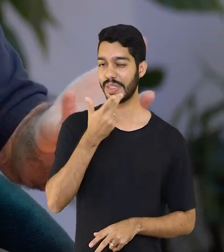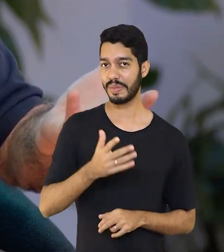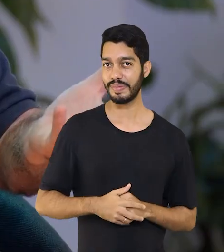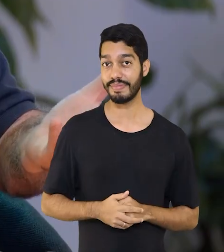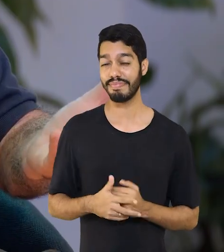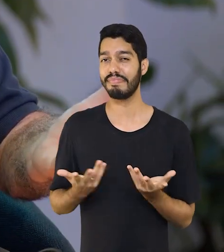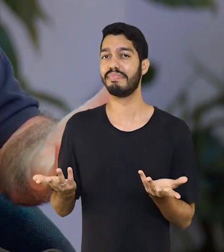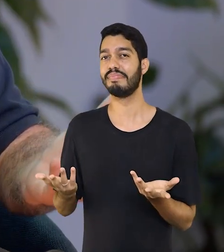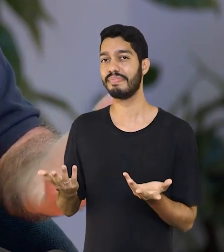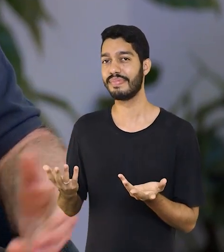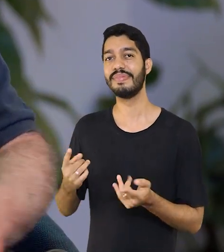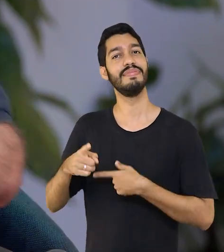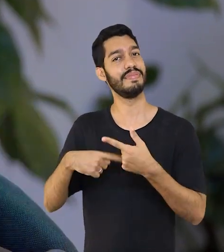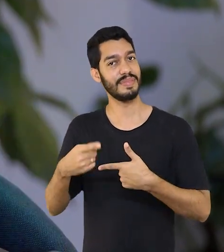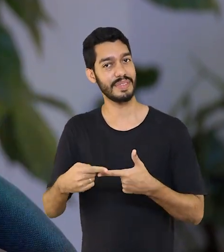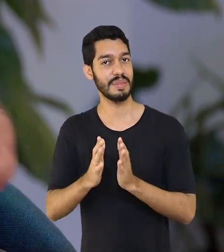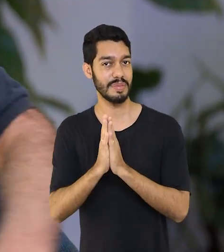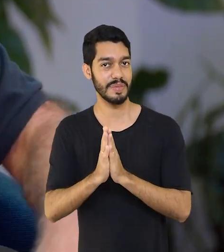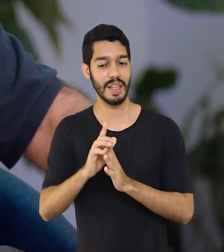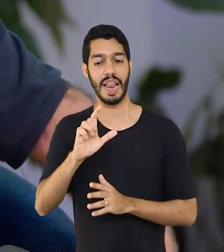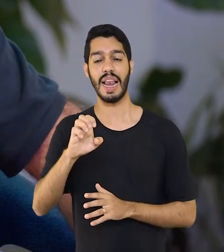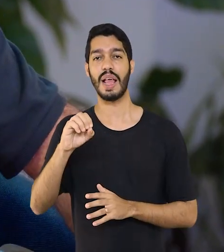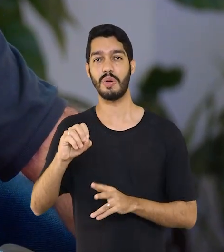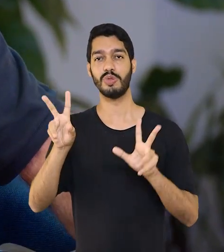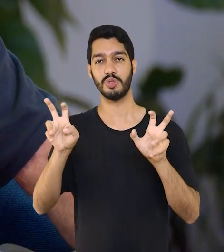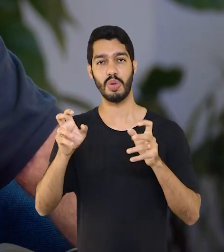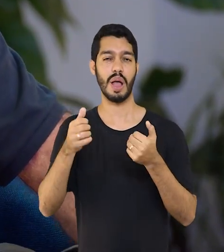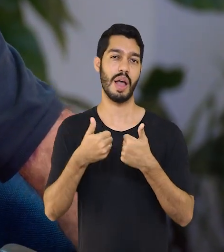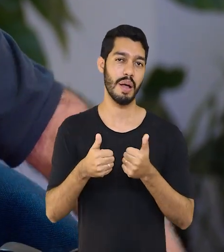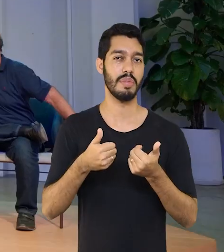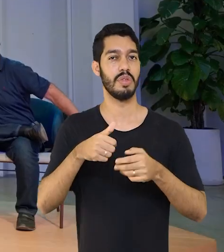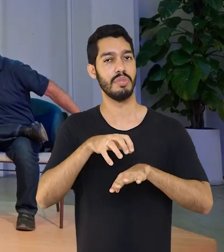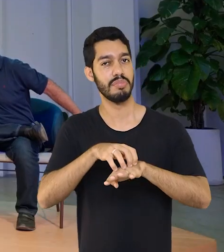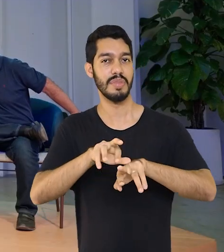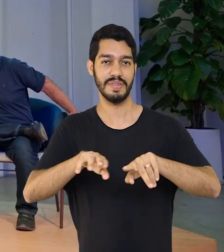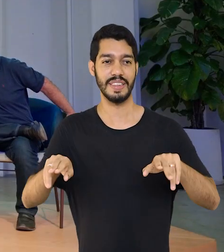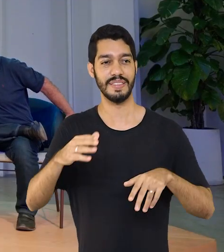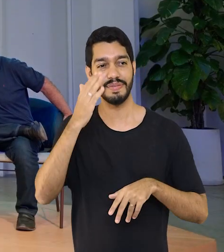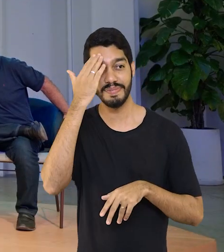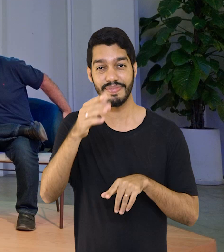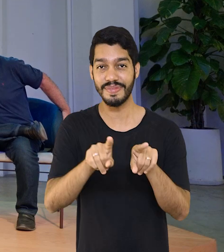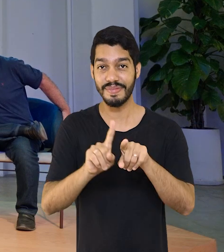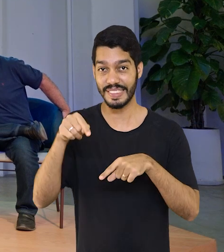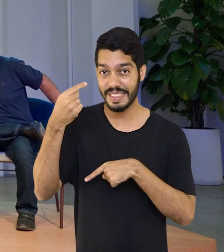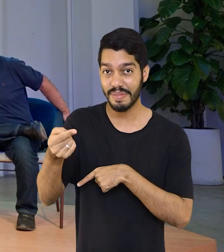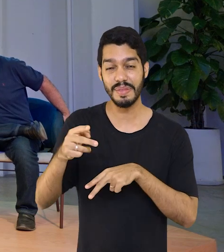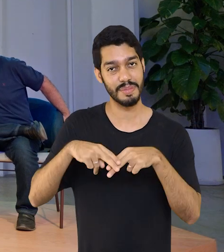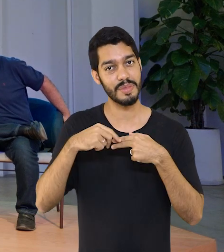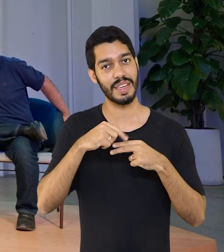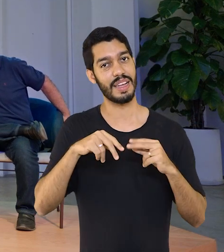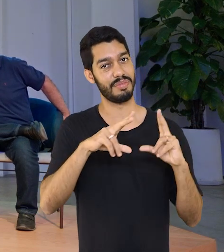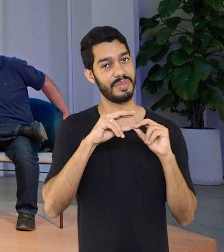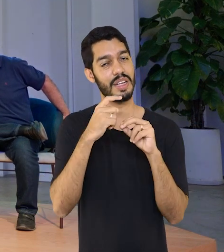Como pergunta. E depois, Léo, por favor, as questões de transporte. da Daiane. E obrigado por deixar para depois, porque a